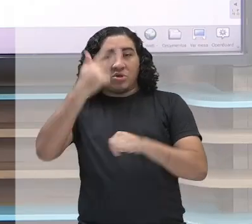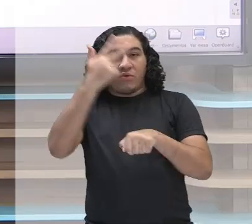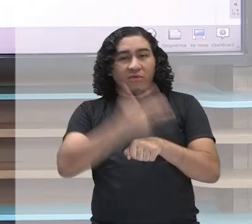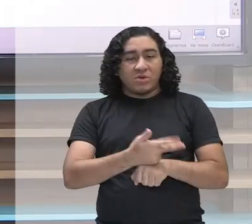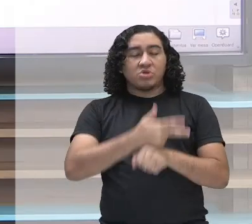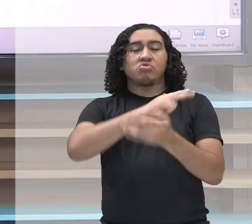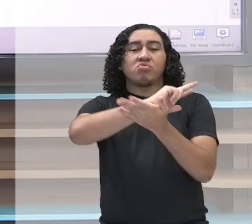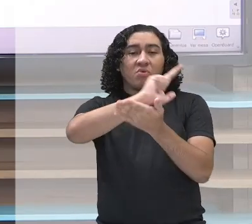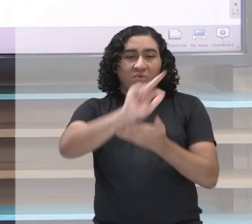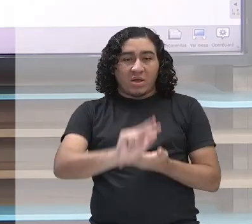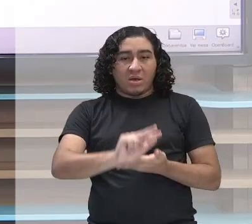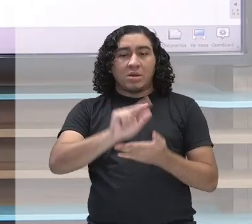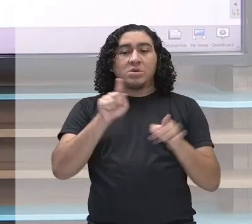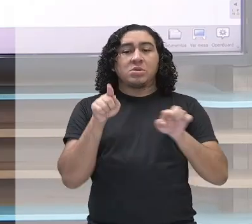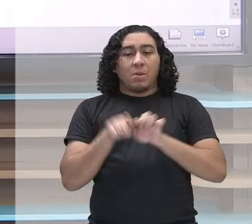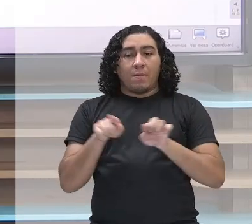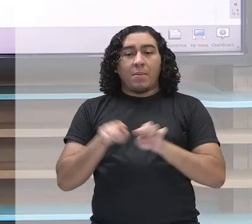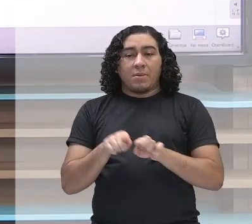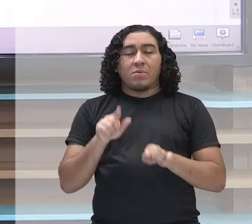outras